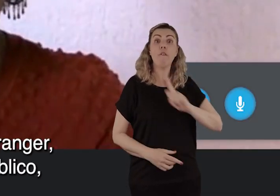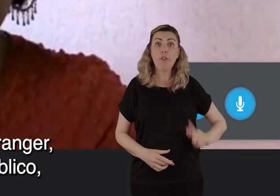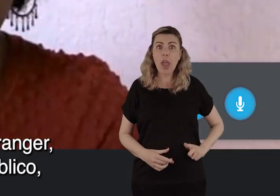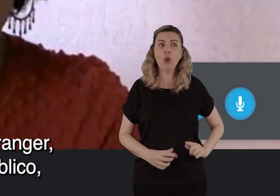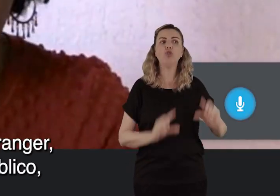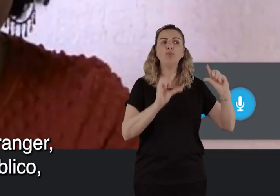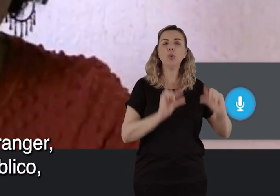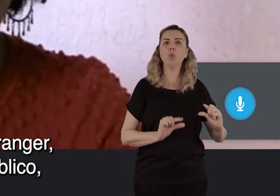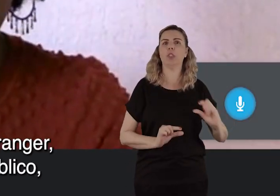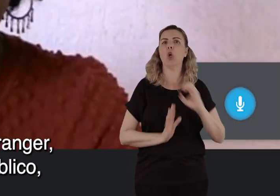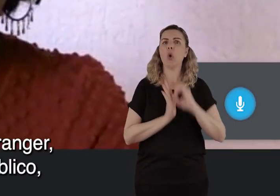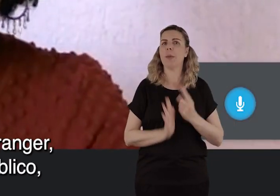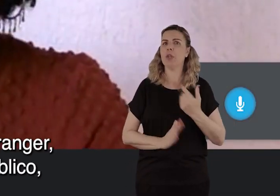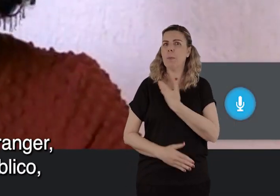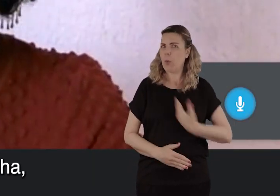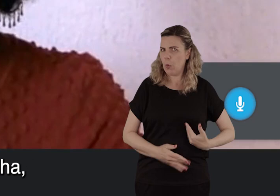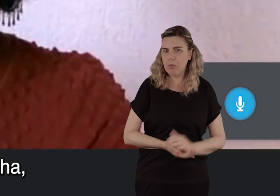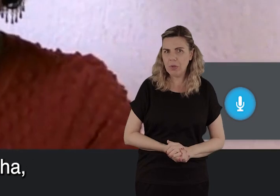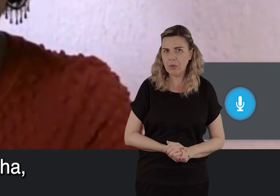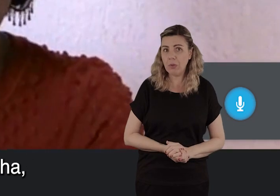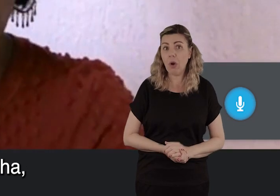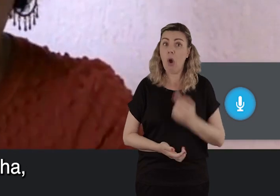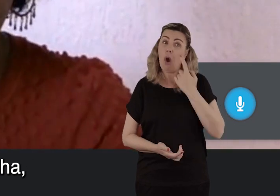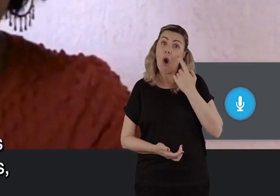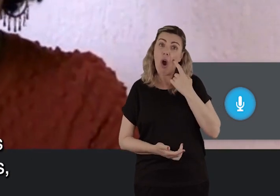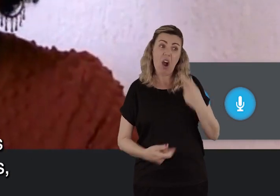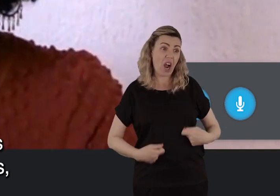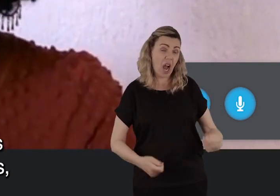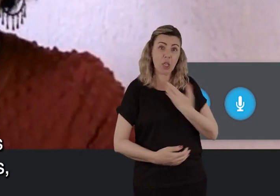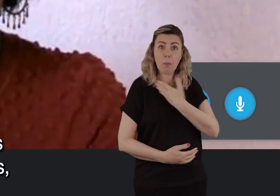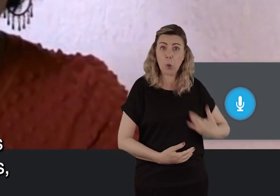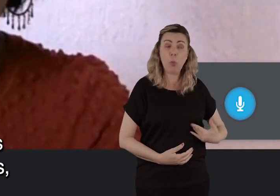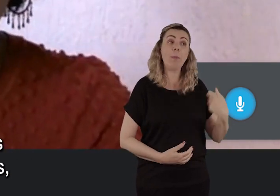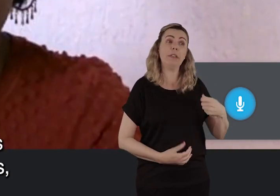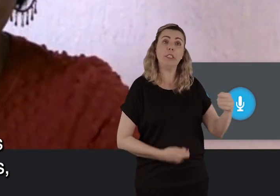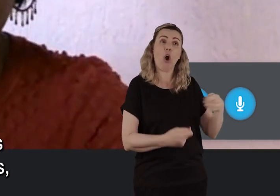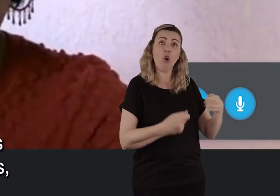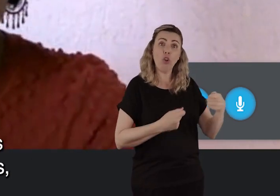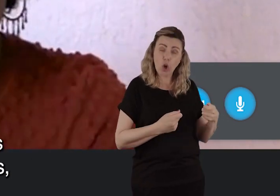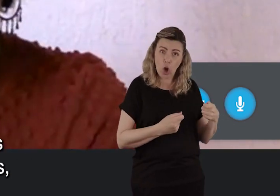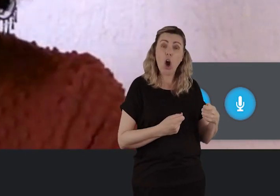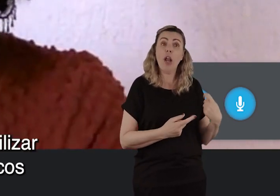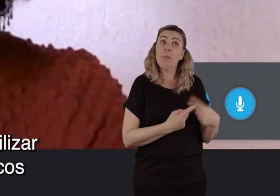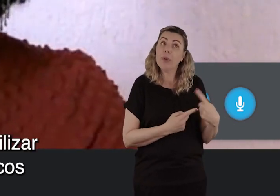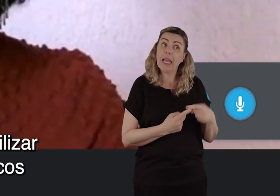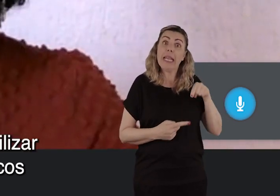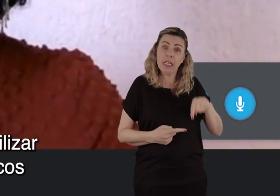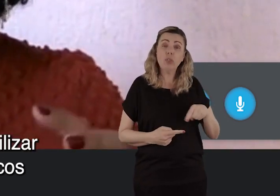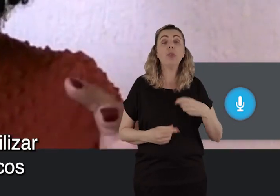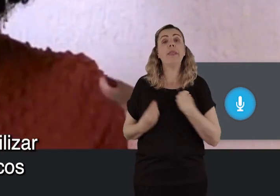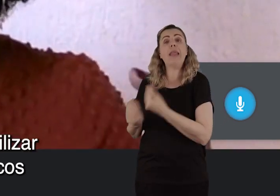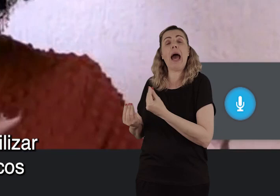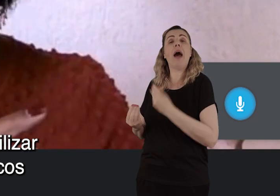para constranger, então, o orçamento público, no sentido de que, olha, os gastos públicos devem ser contidos, porque